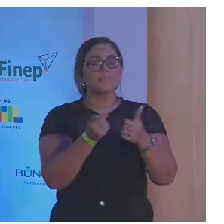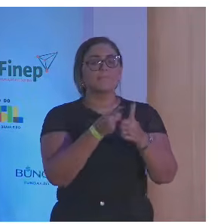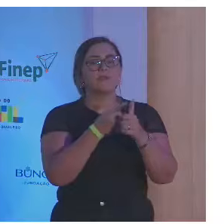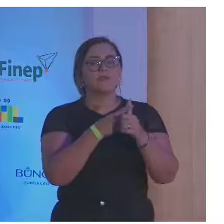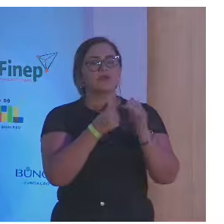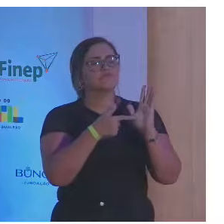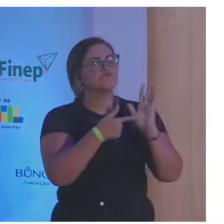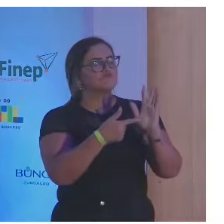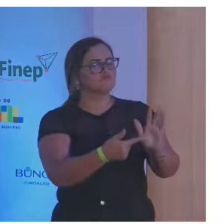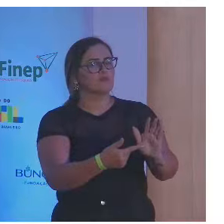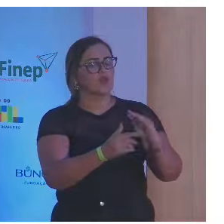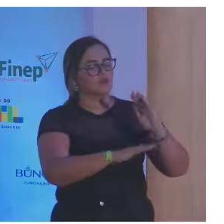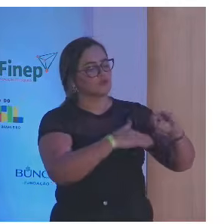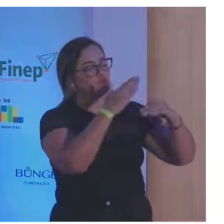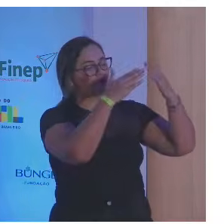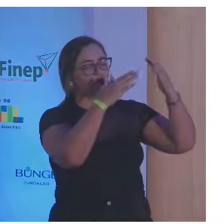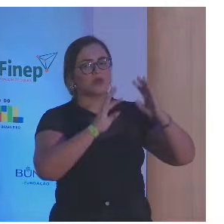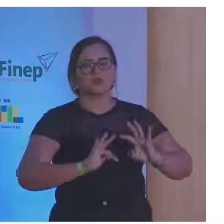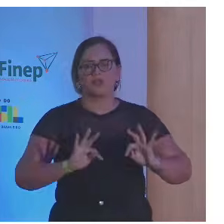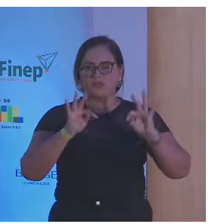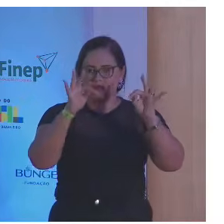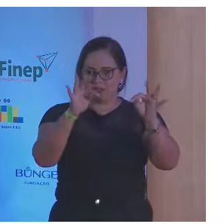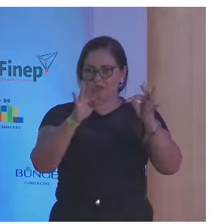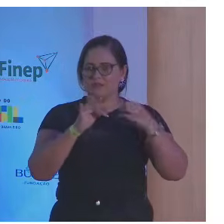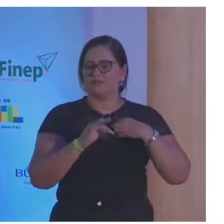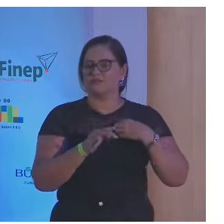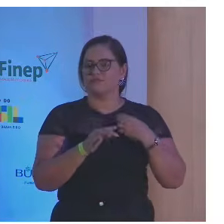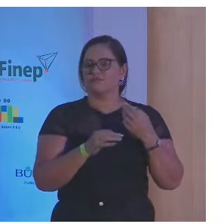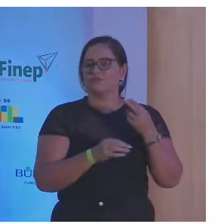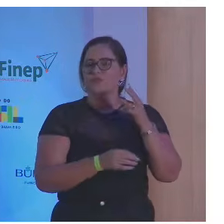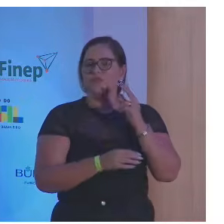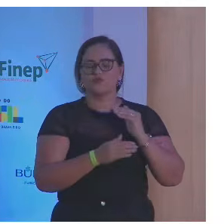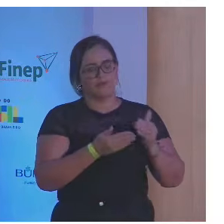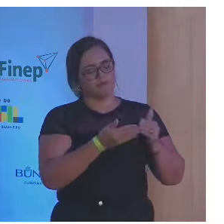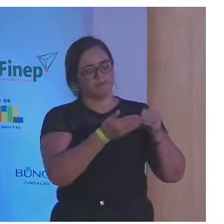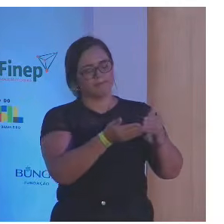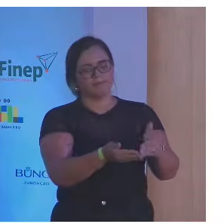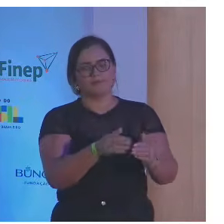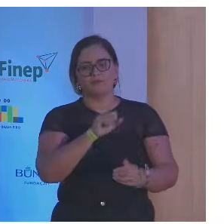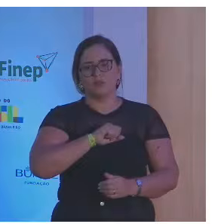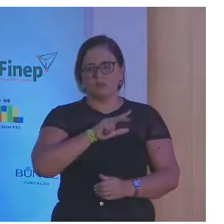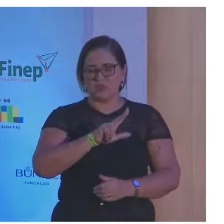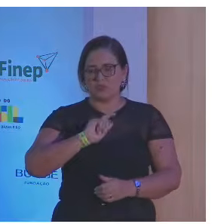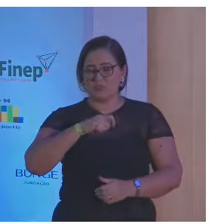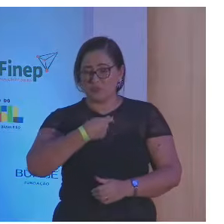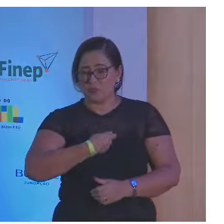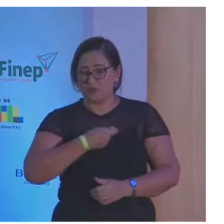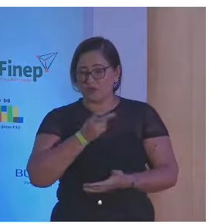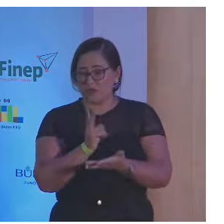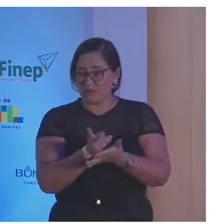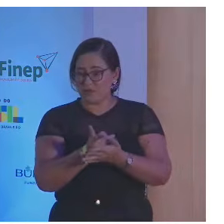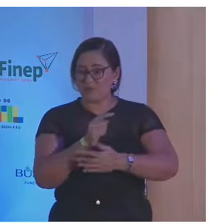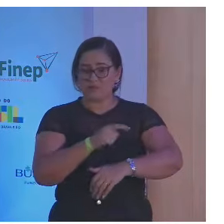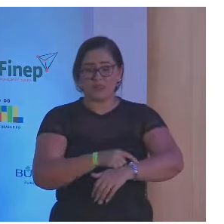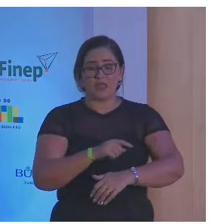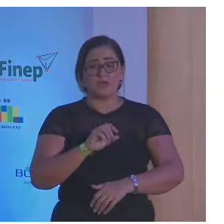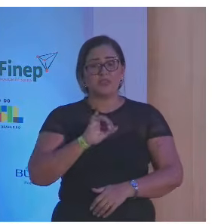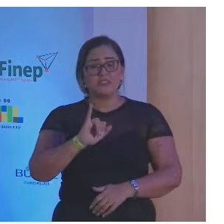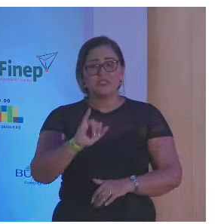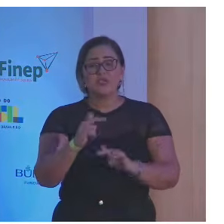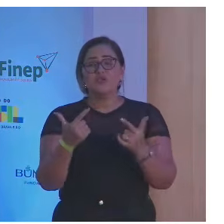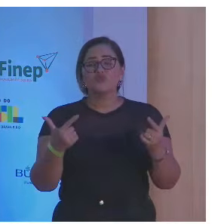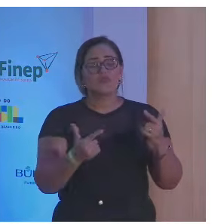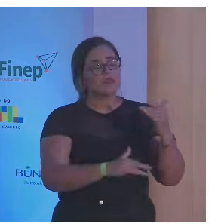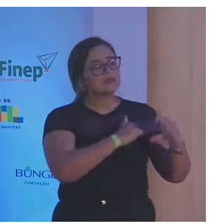se evidencia no desenvolvimento tecnológico de navegação dos portugueses e dos espanhóis ao mesmo tempo. Sem esse